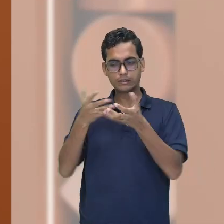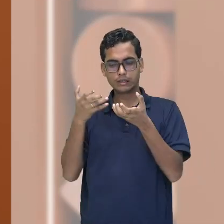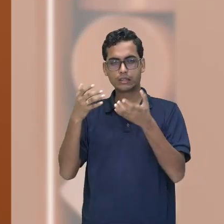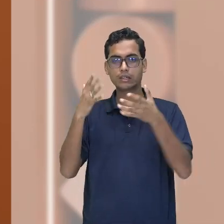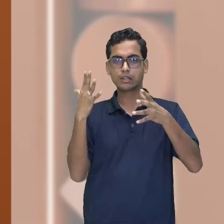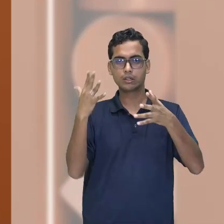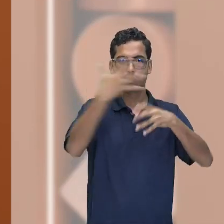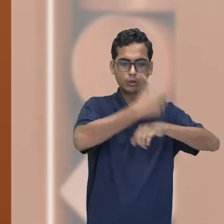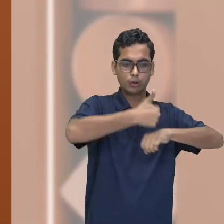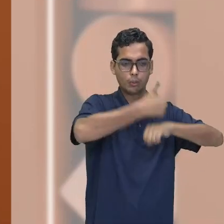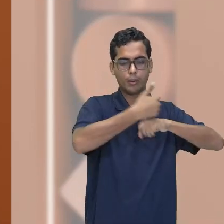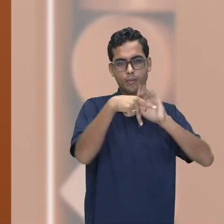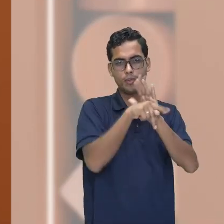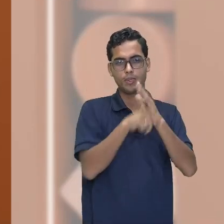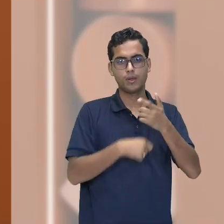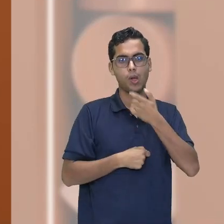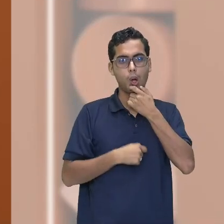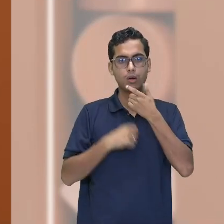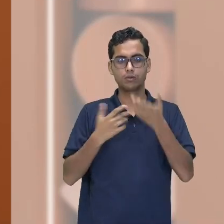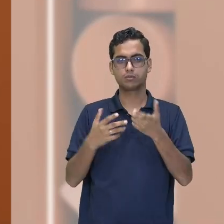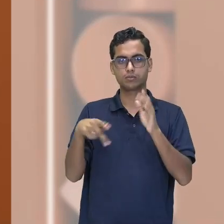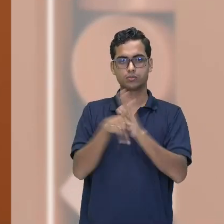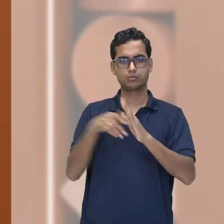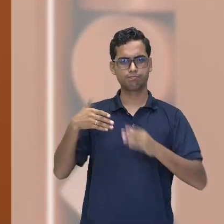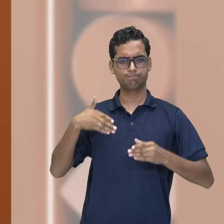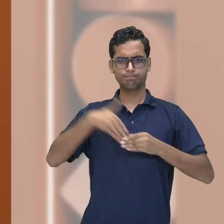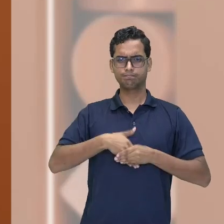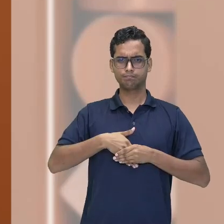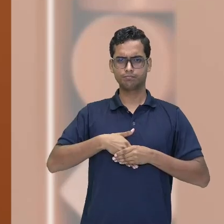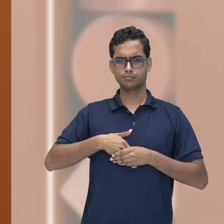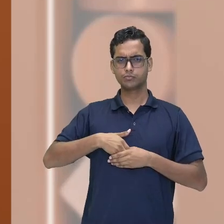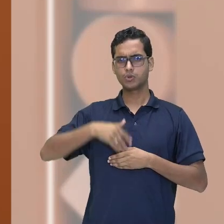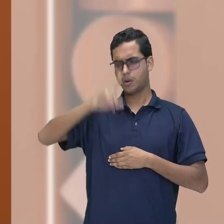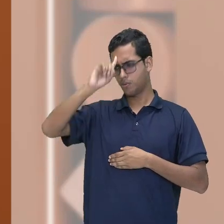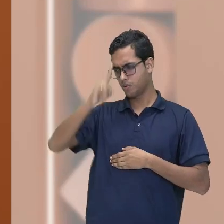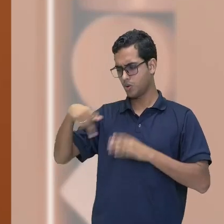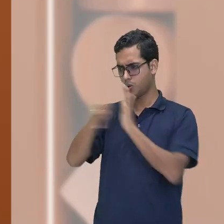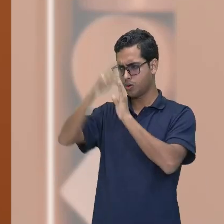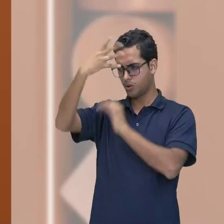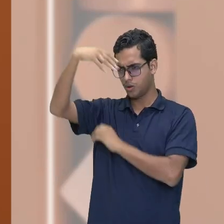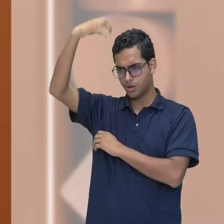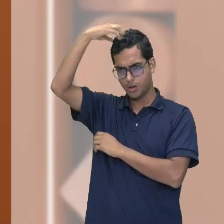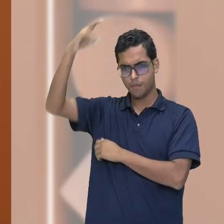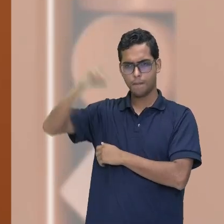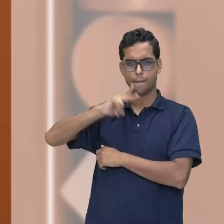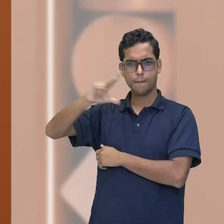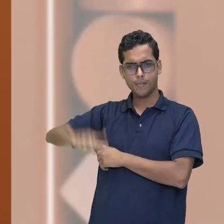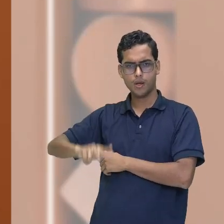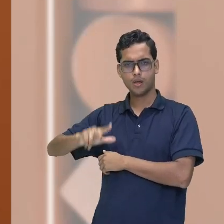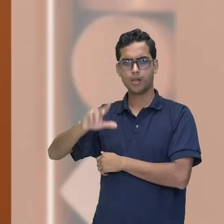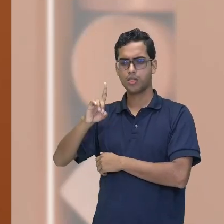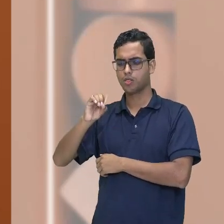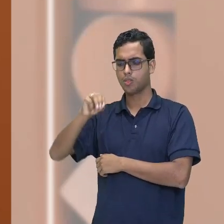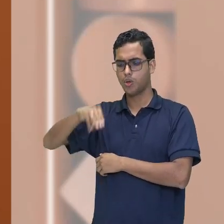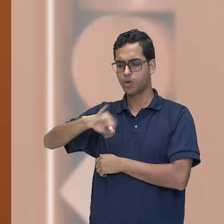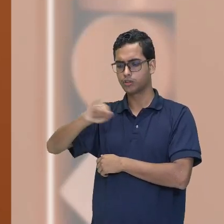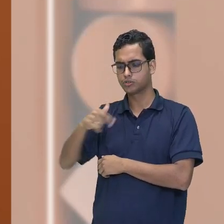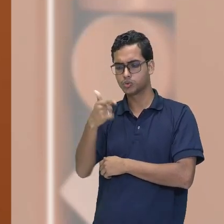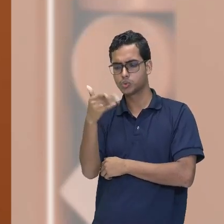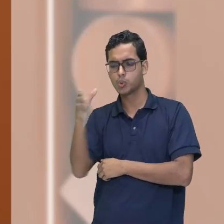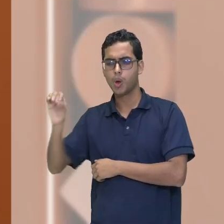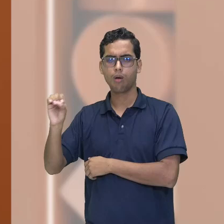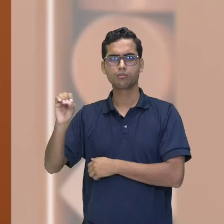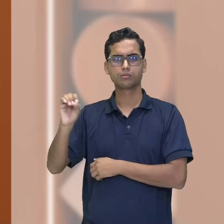Bonaparte ameaça Portugal. Diz que vai lá e vai mandar para a guilhotina o rei de Portugal, Dom João. O que